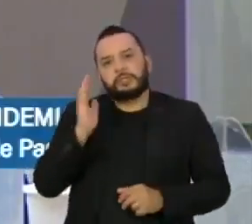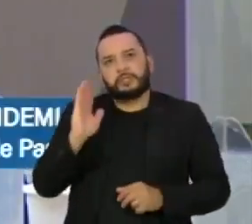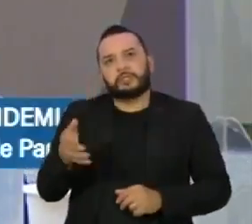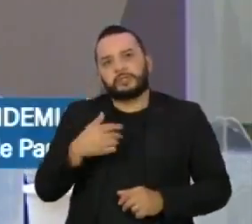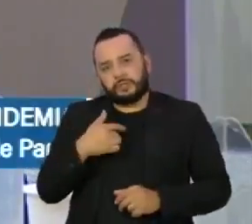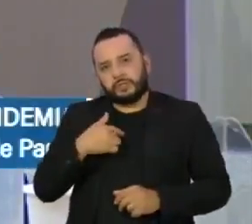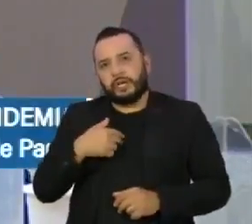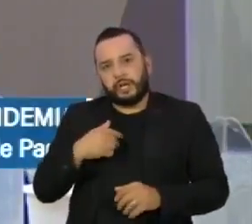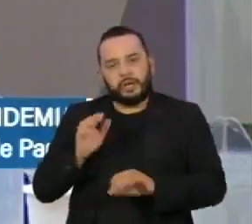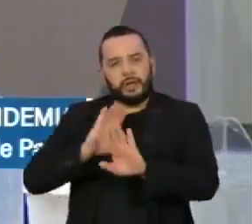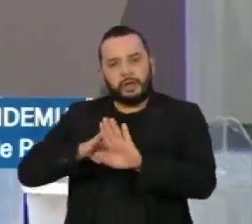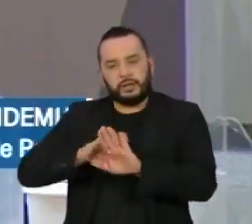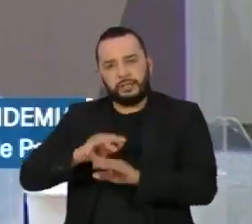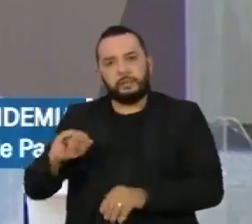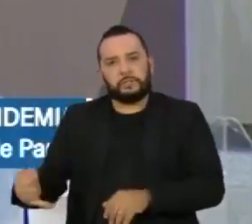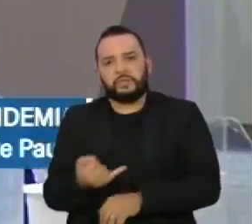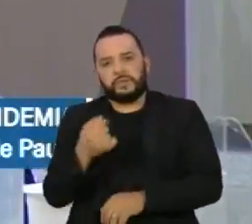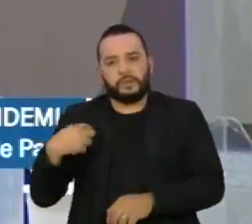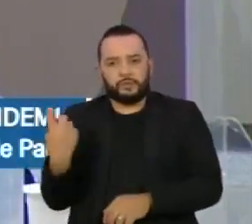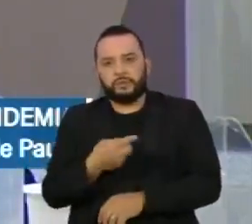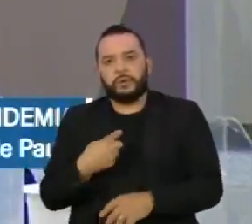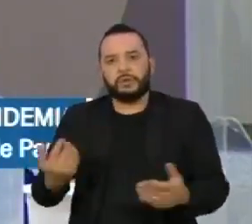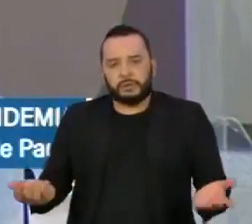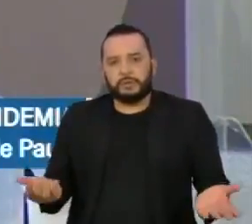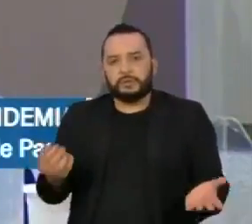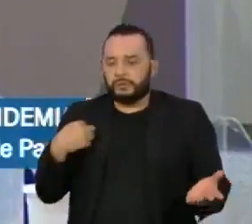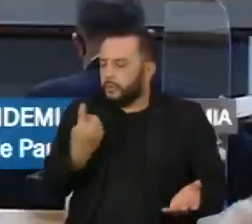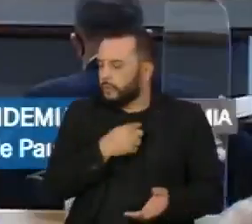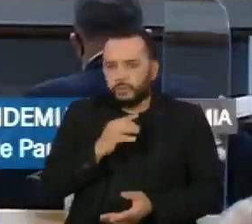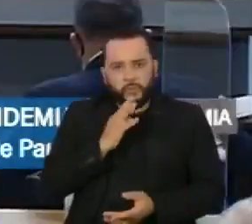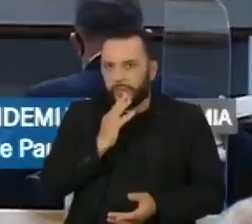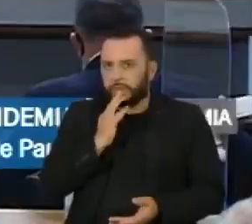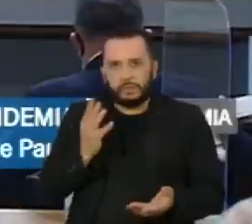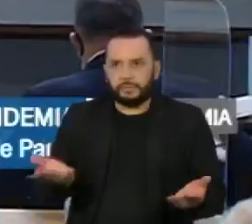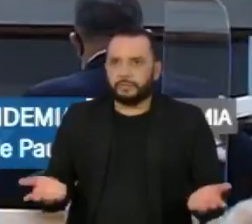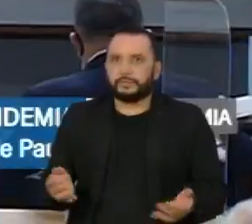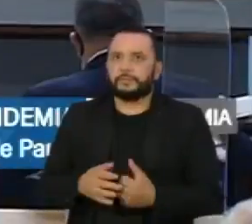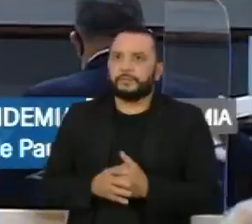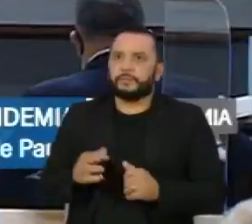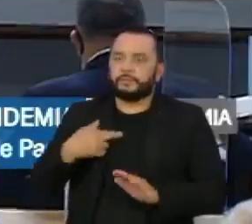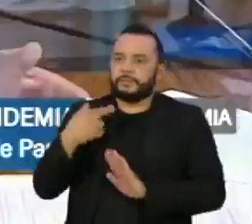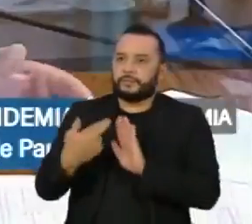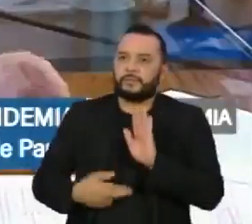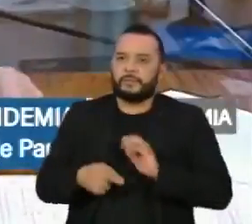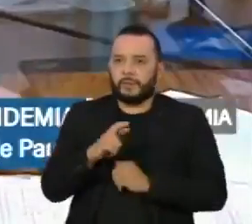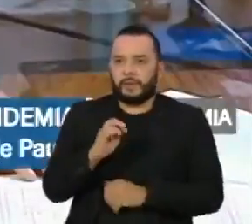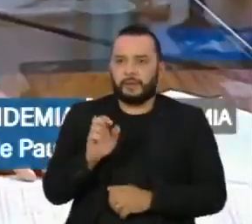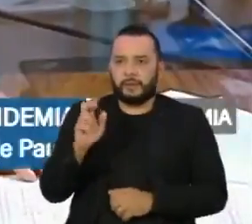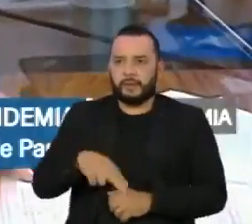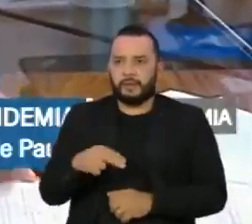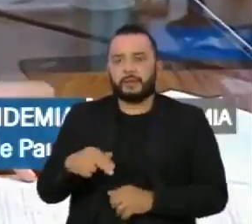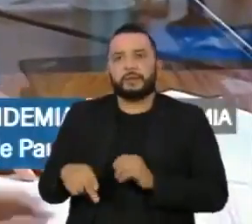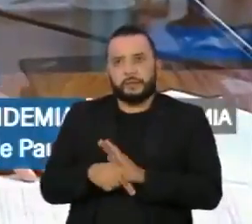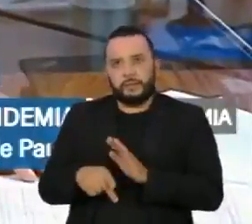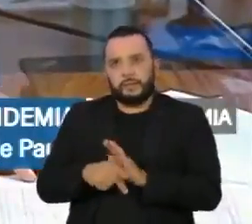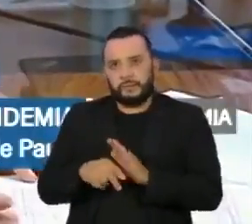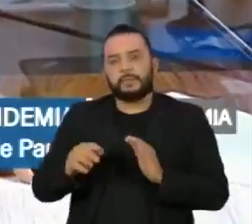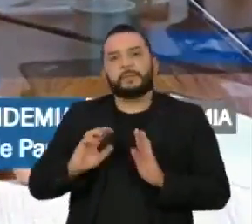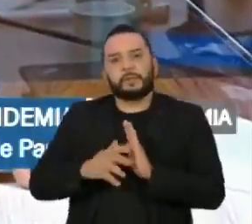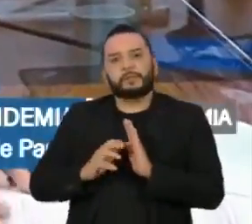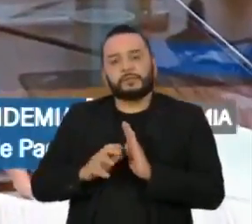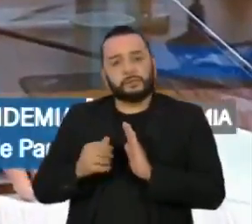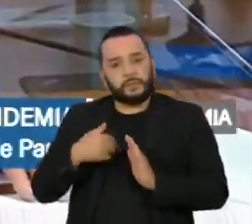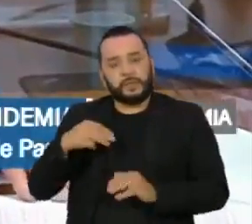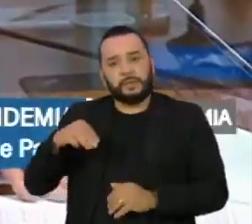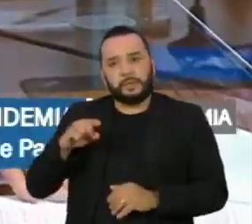espúrios e que desconhecemos. O relator, senador Renan Calheiros, do MDB, quis saber há